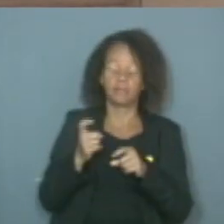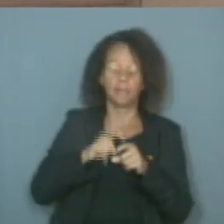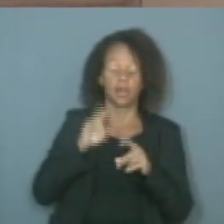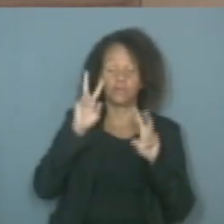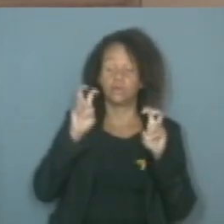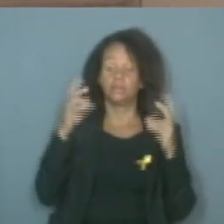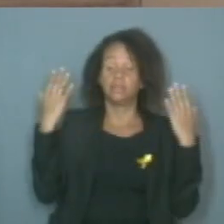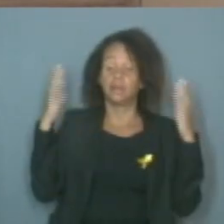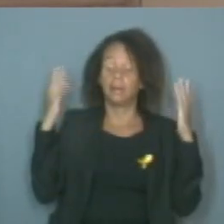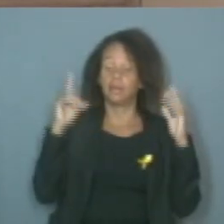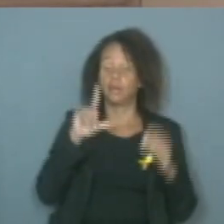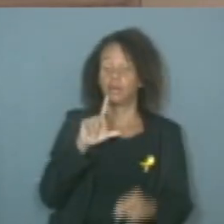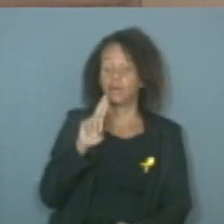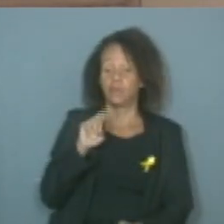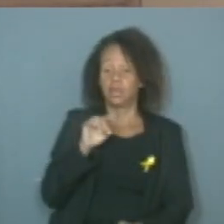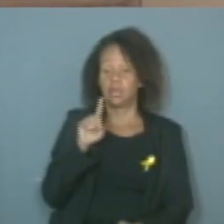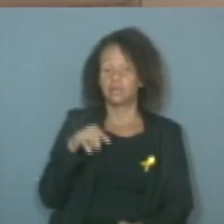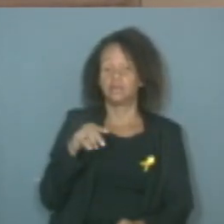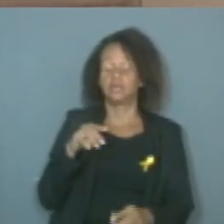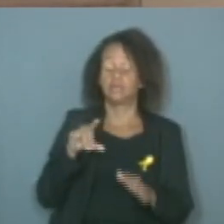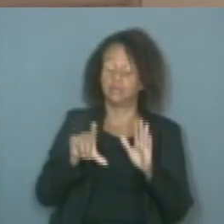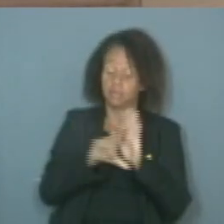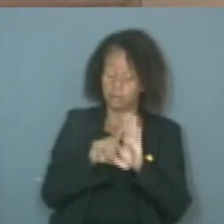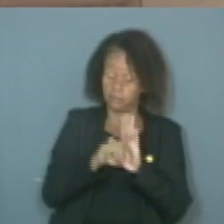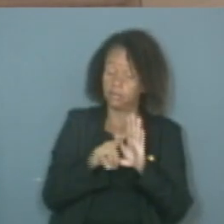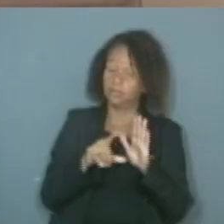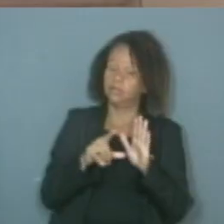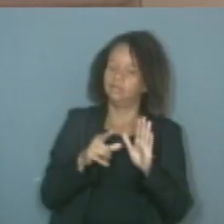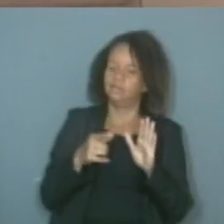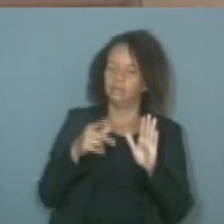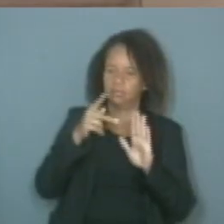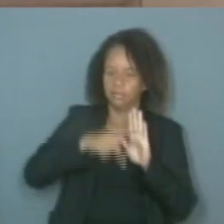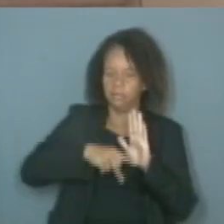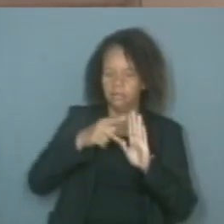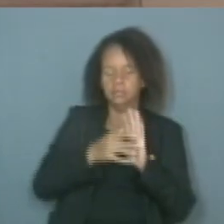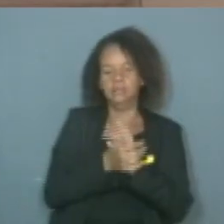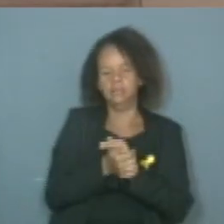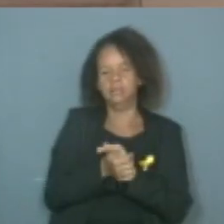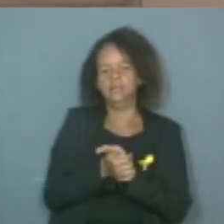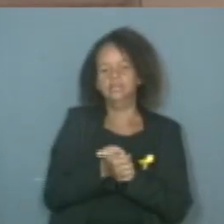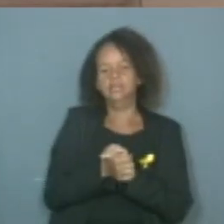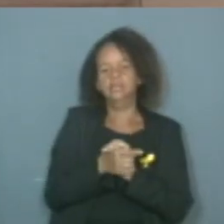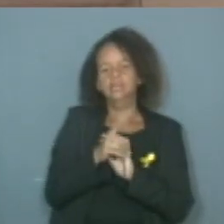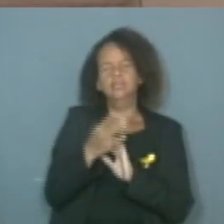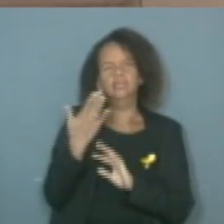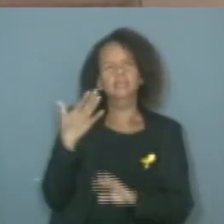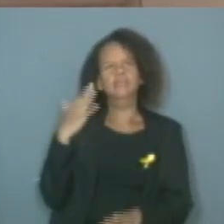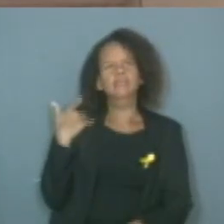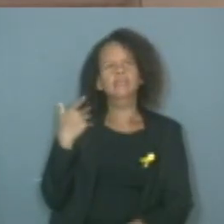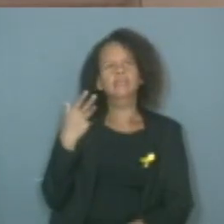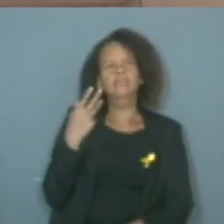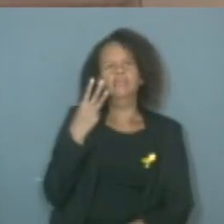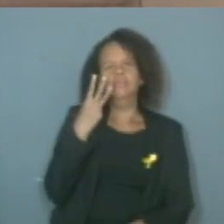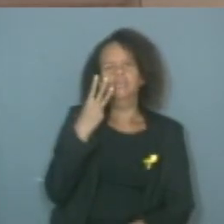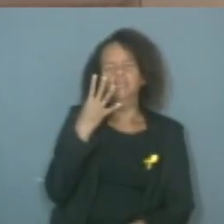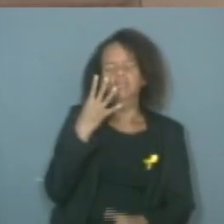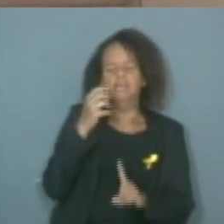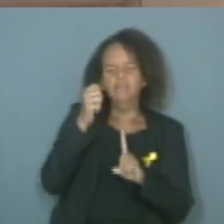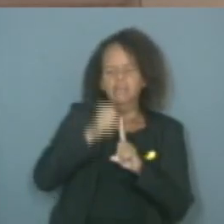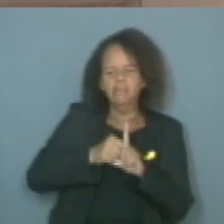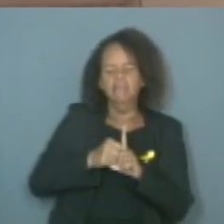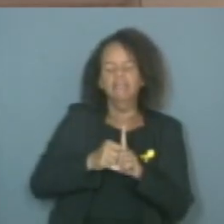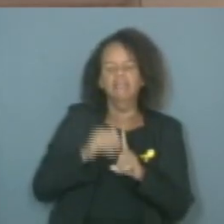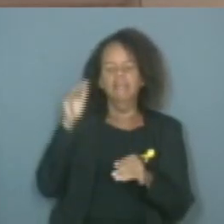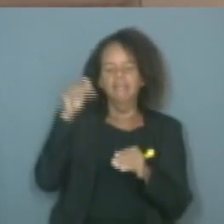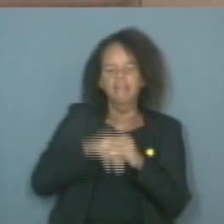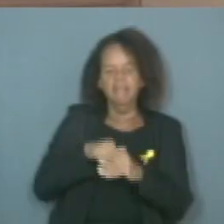vereador Luiz Eustáquio pelo projeto de lei. E gosto de lembrar também, esse projeto de lei foi há uns 3, 4 meses votado aqui na